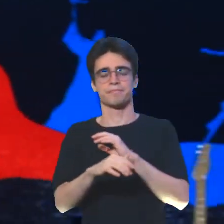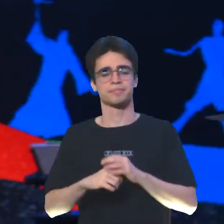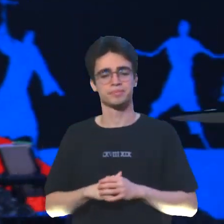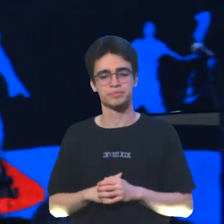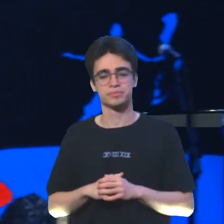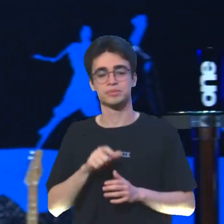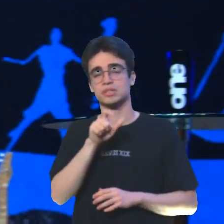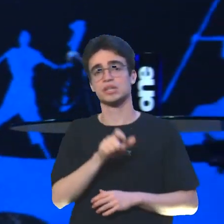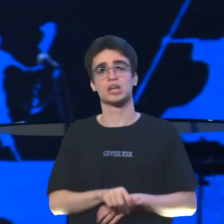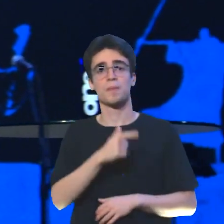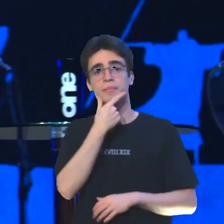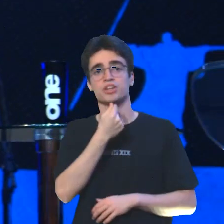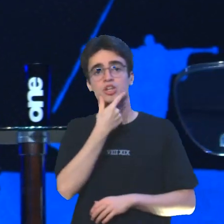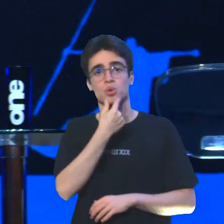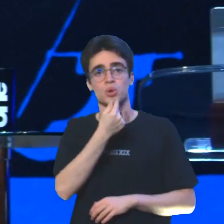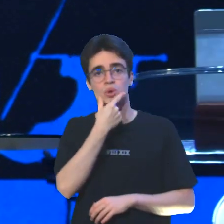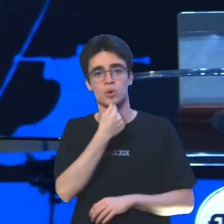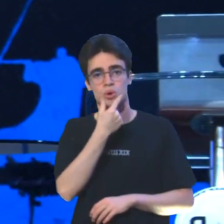E esse menino,